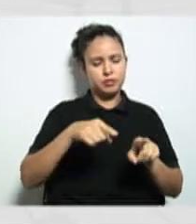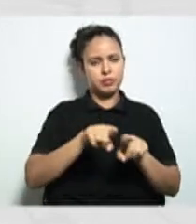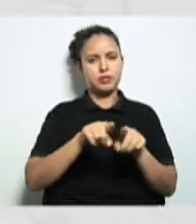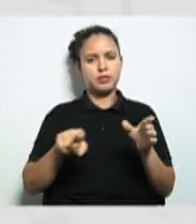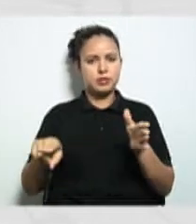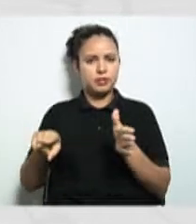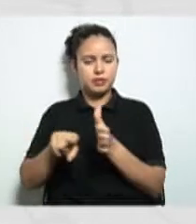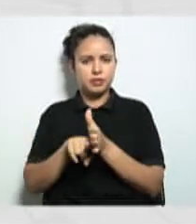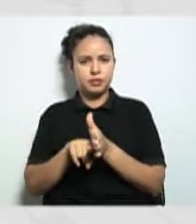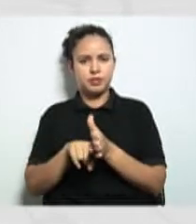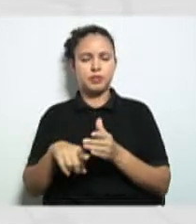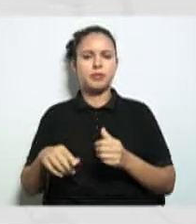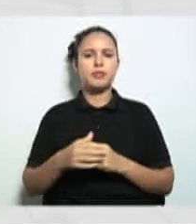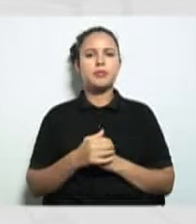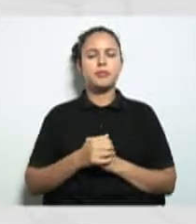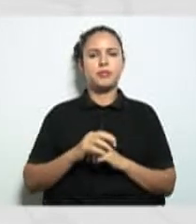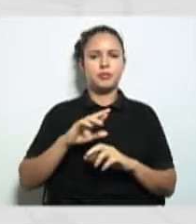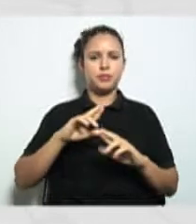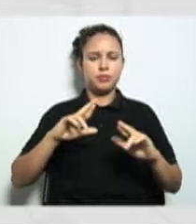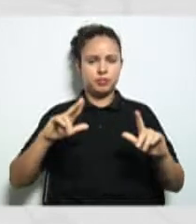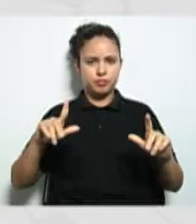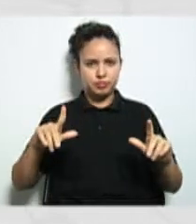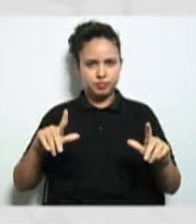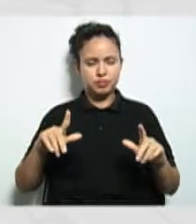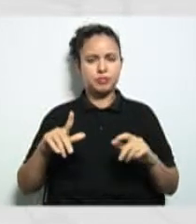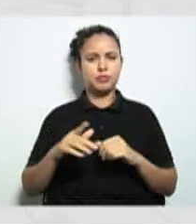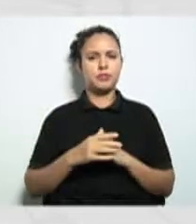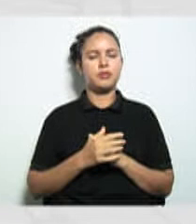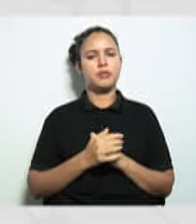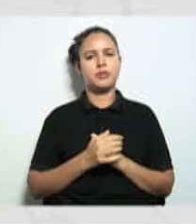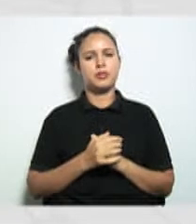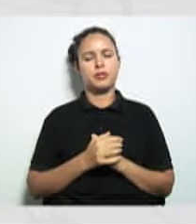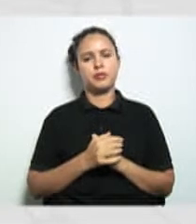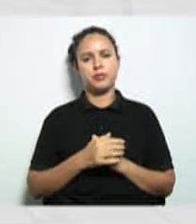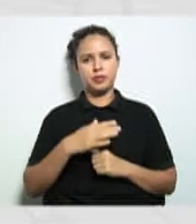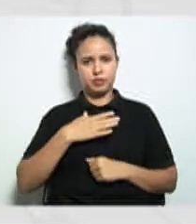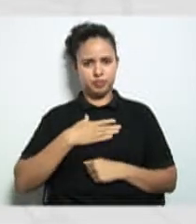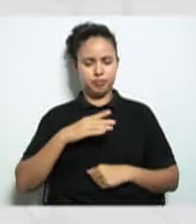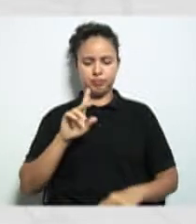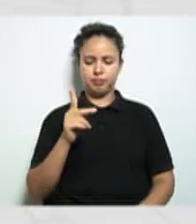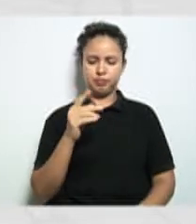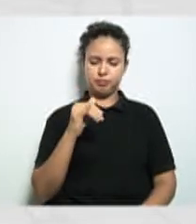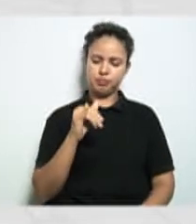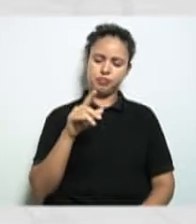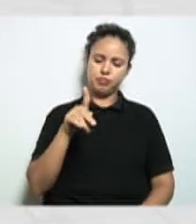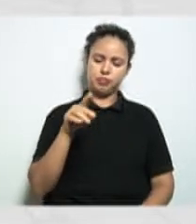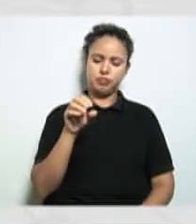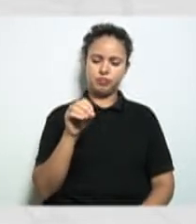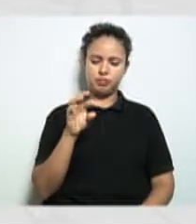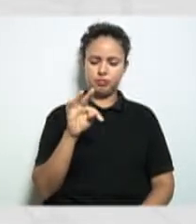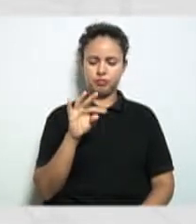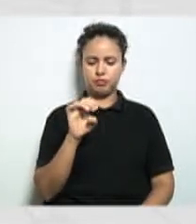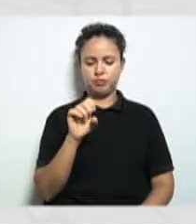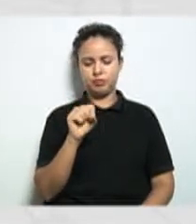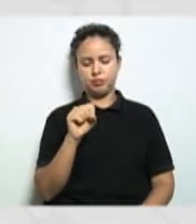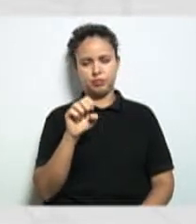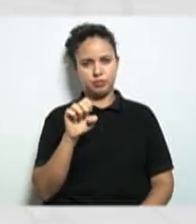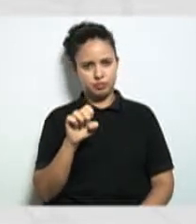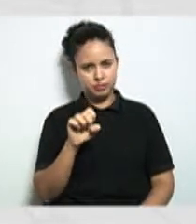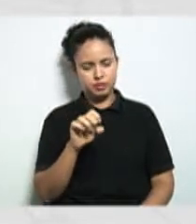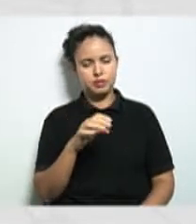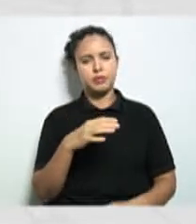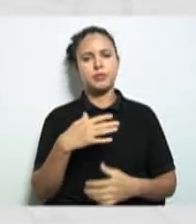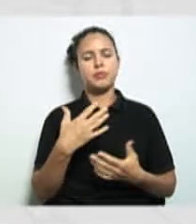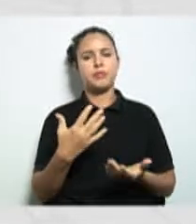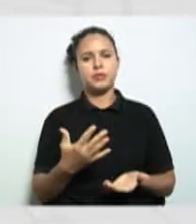ser diferentes daquelas que eu tinha, né, das minhas hipóteses. Isso não significa que a minha pesquisa estará errada. Então,